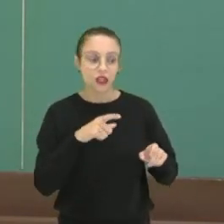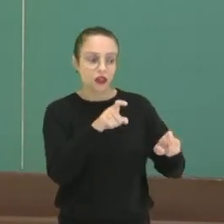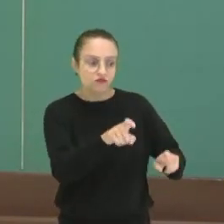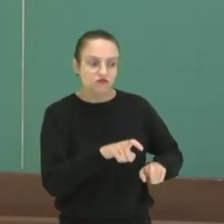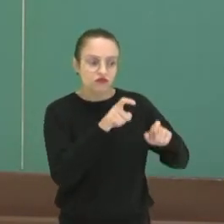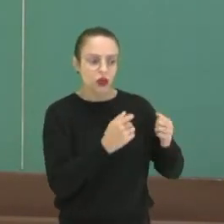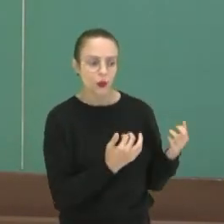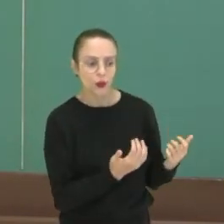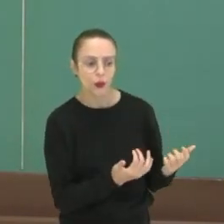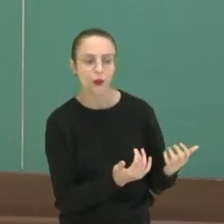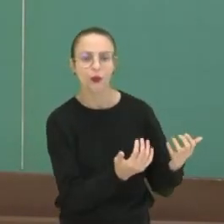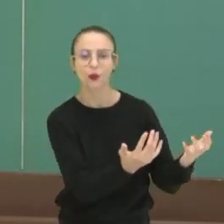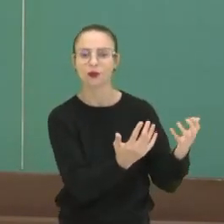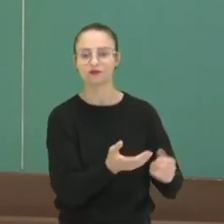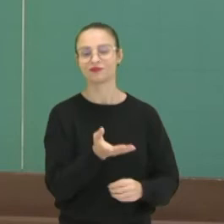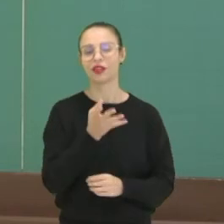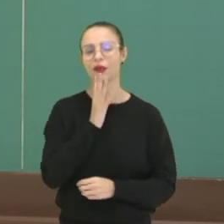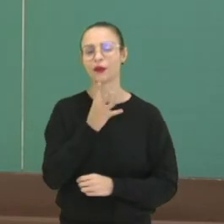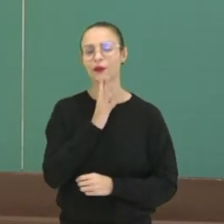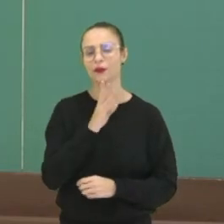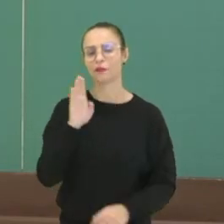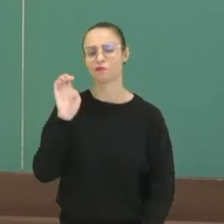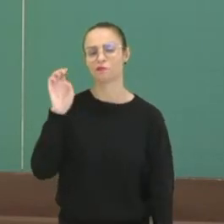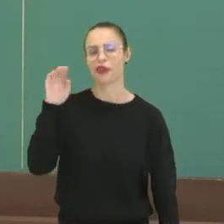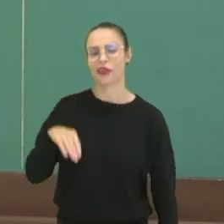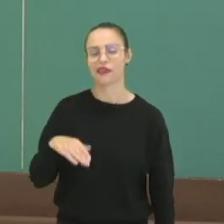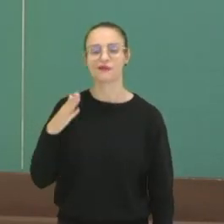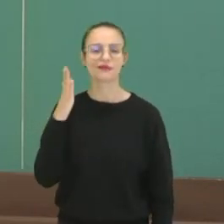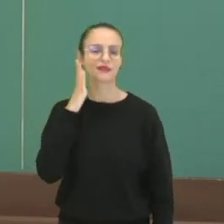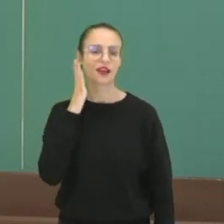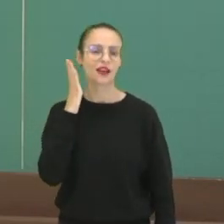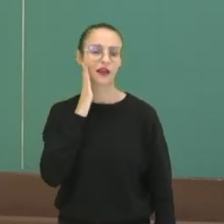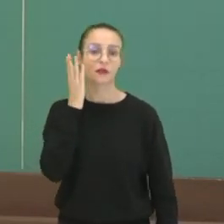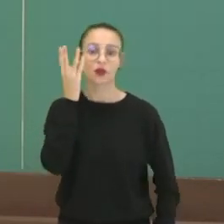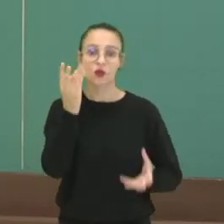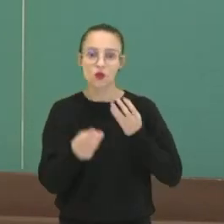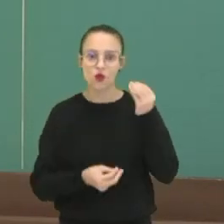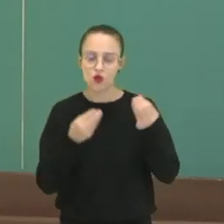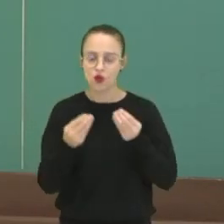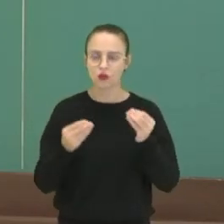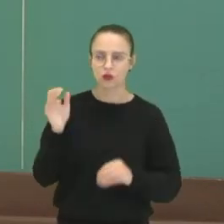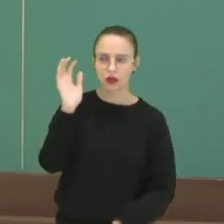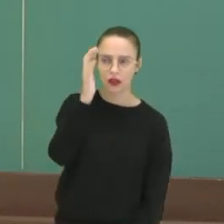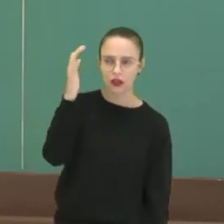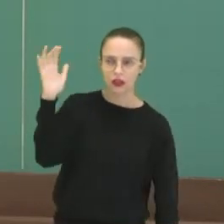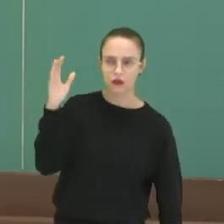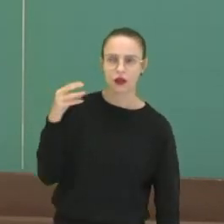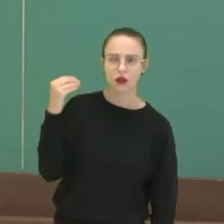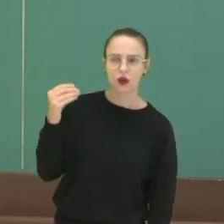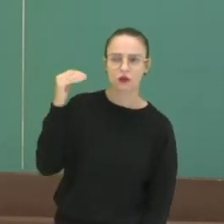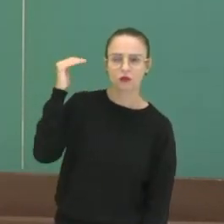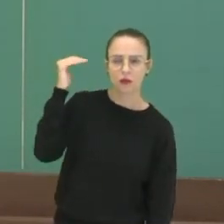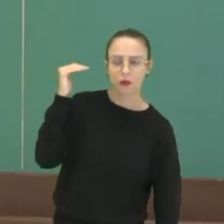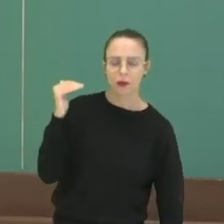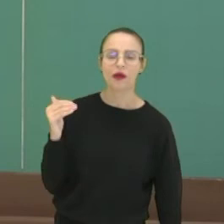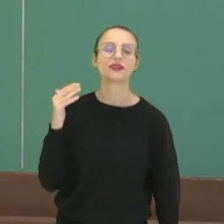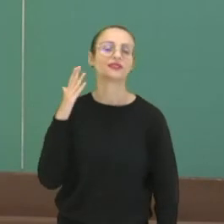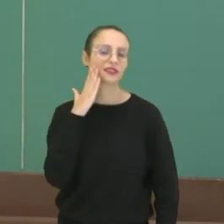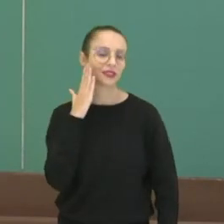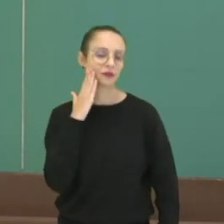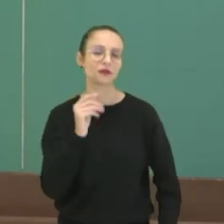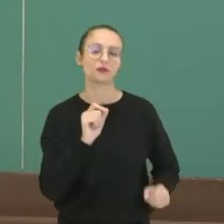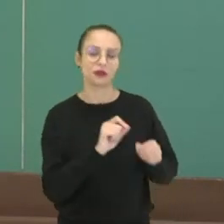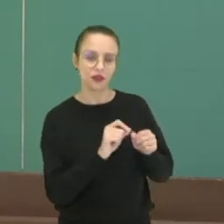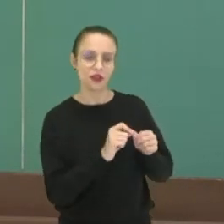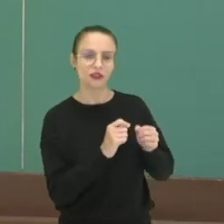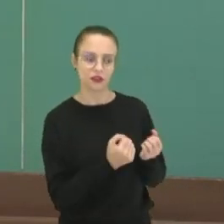de cultivo e conhecem bem essa ideia de saber as condições do clima, as condições atmosféricas para